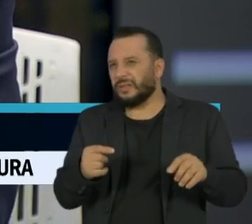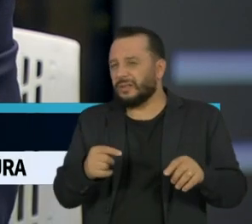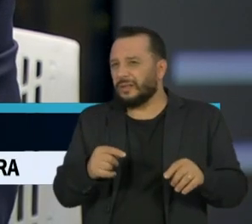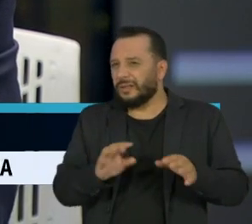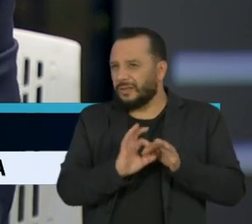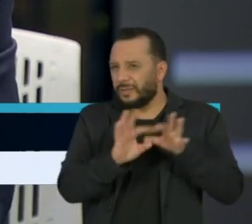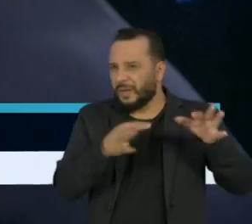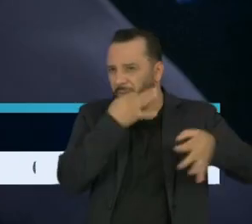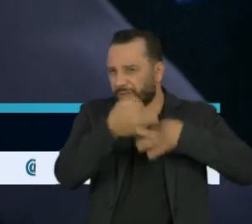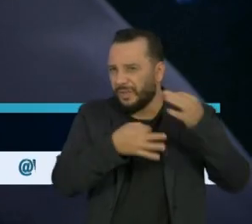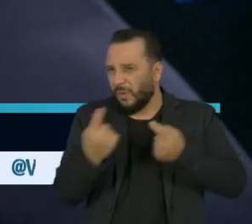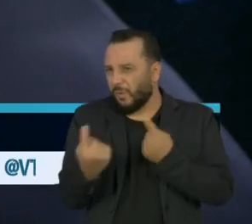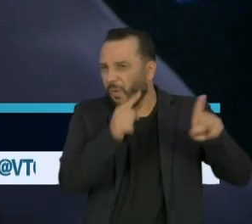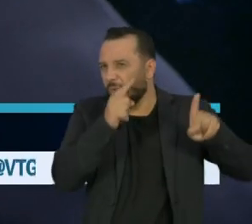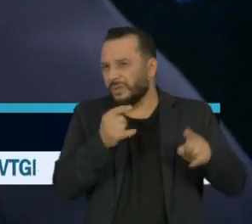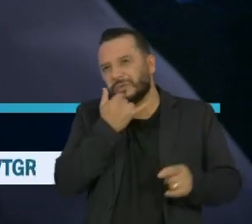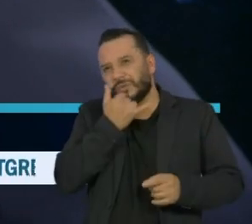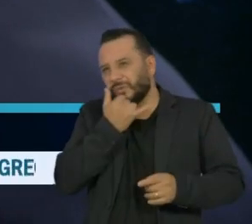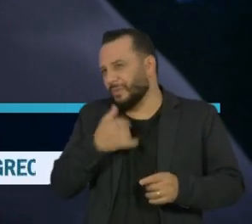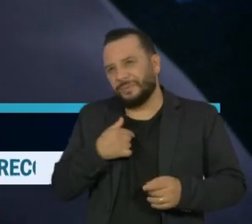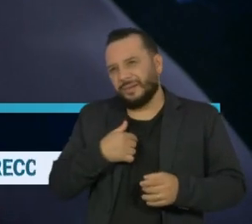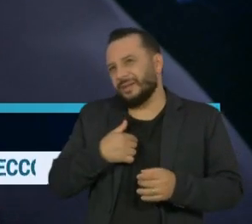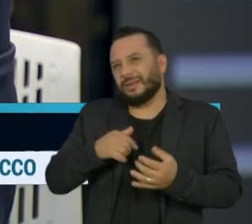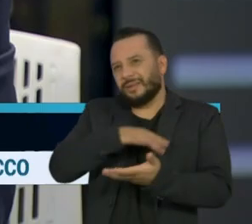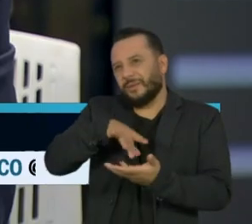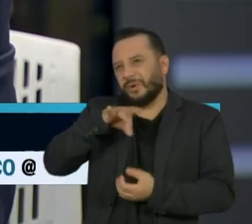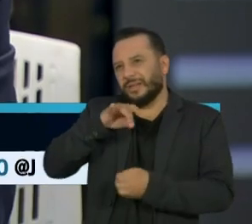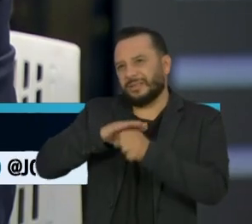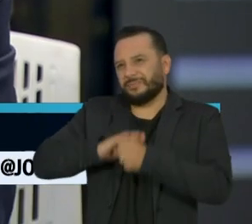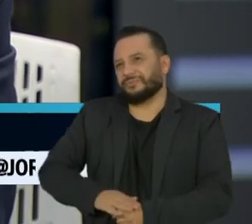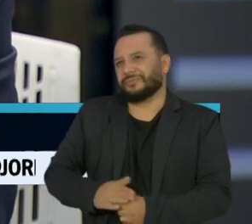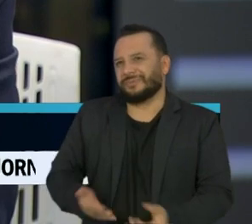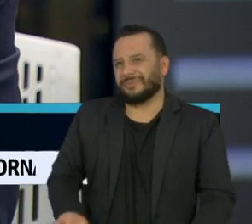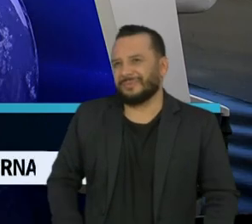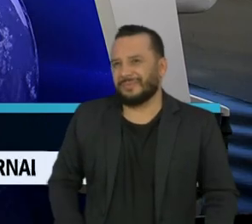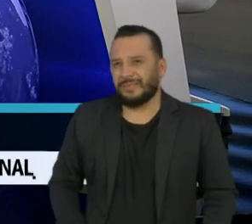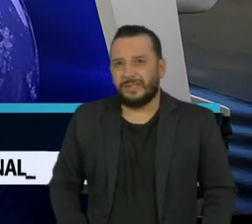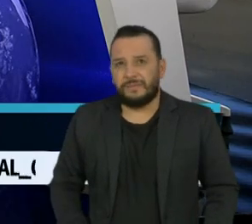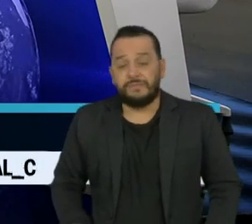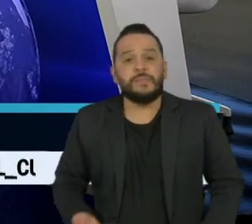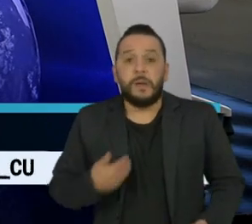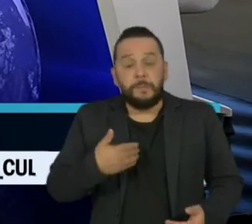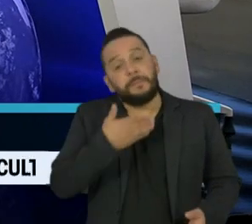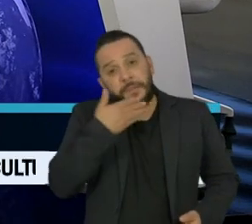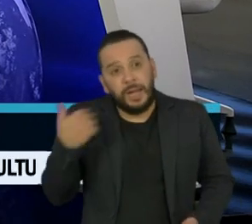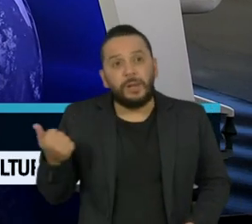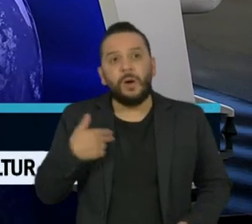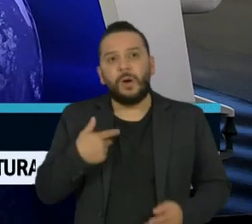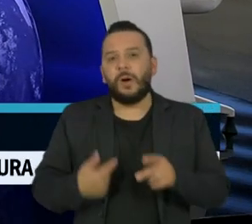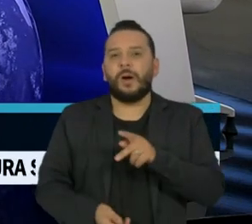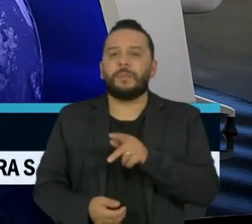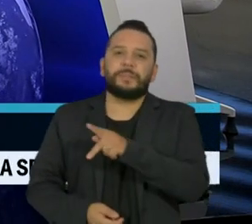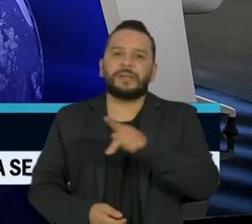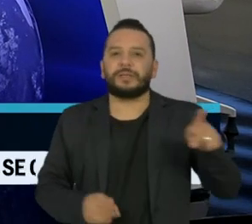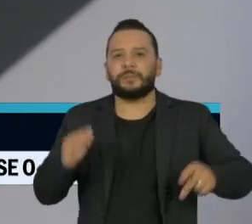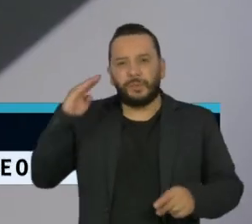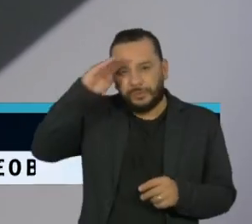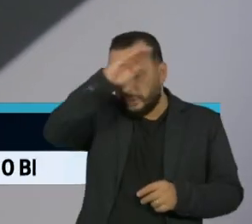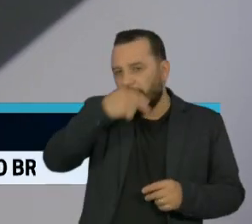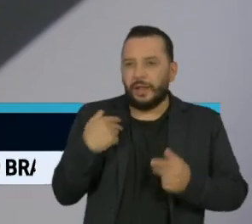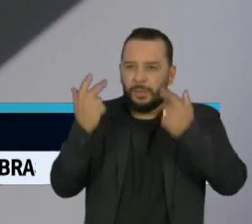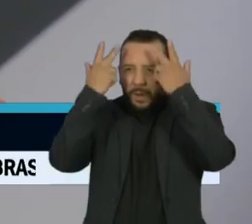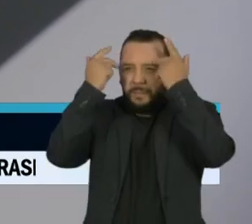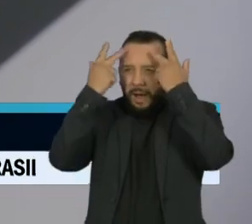liberdade de expressão a toalha nossa democracia não há dúvida disso diferença no olhar seu presente levar na esportiva né acho que sim